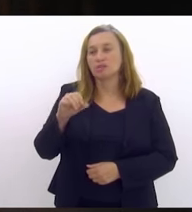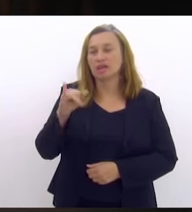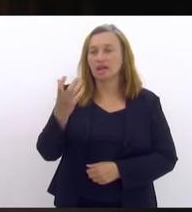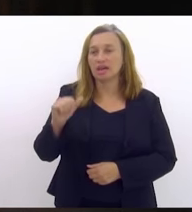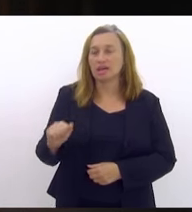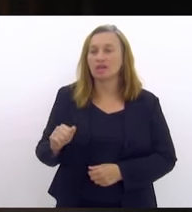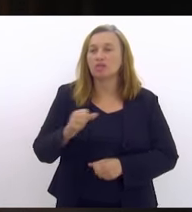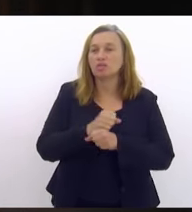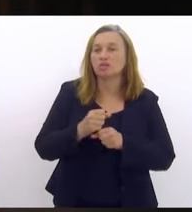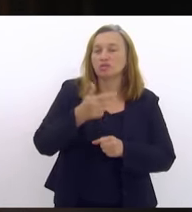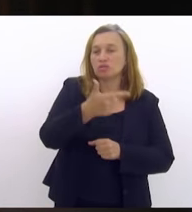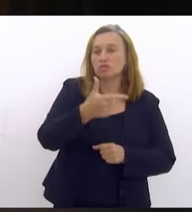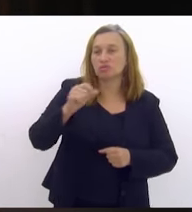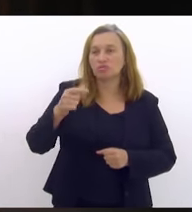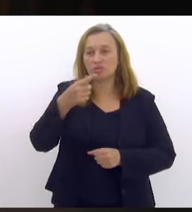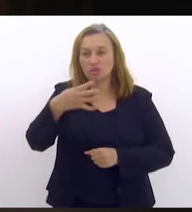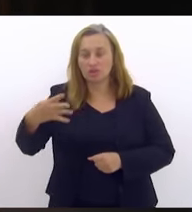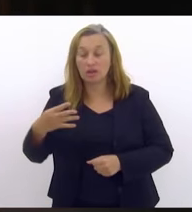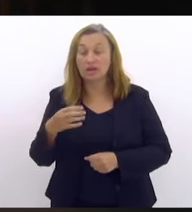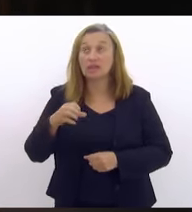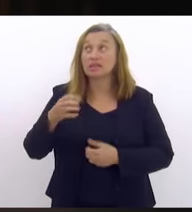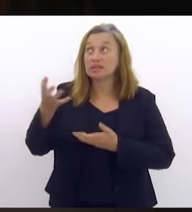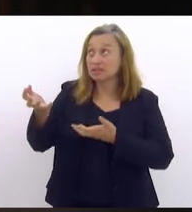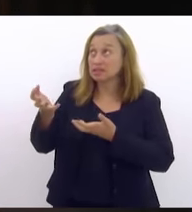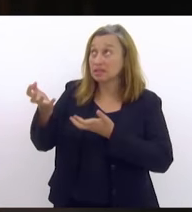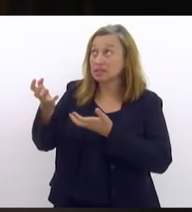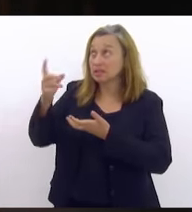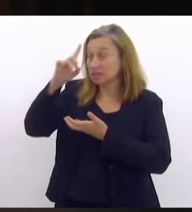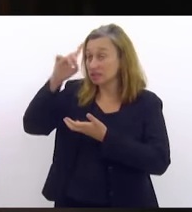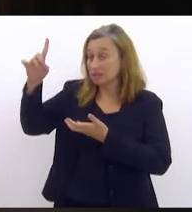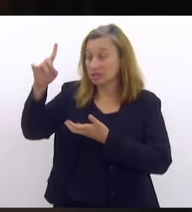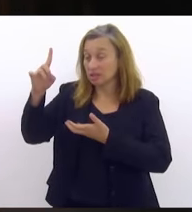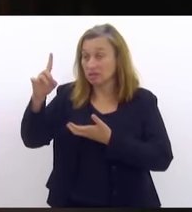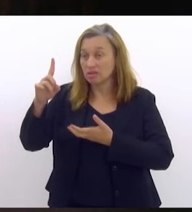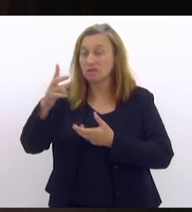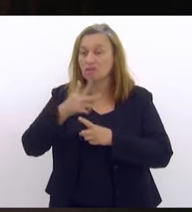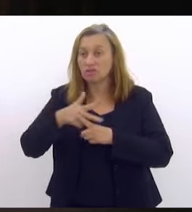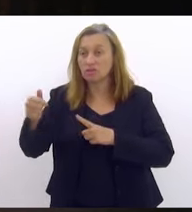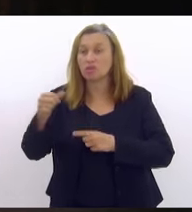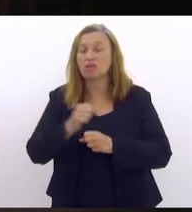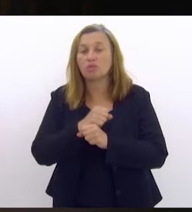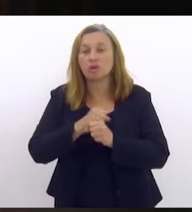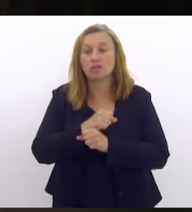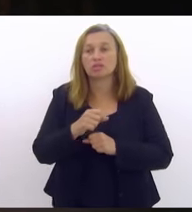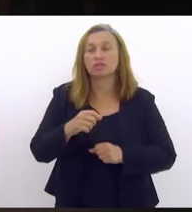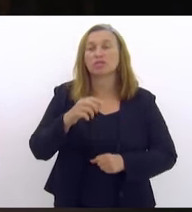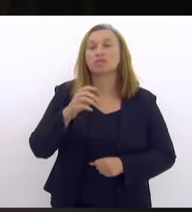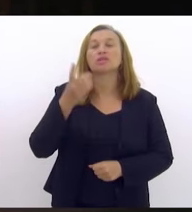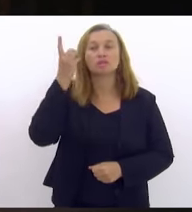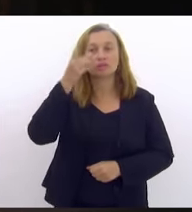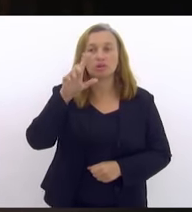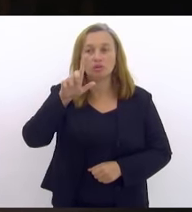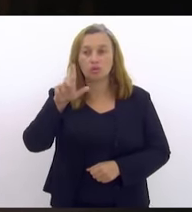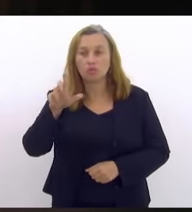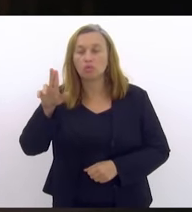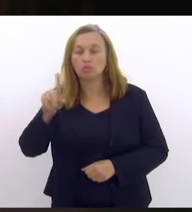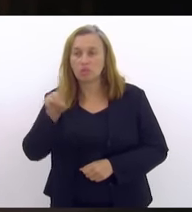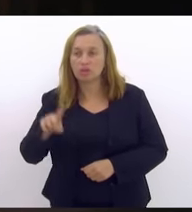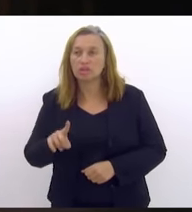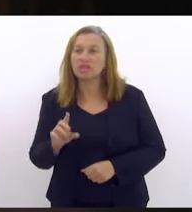de 2024, se Deus quiser, e vai ser, será um ano de vitória, Luiz. Porque esse, sem